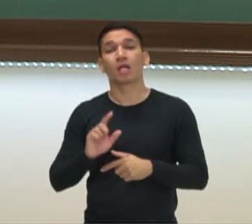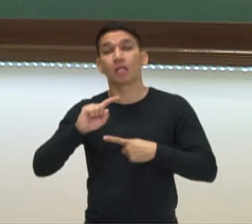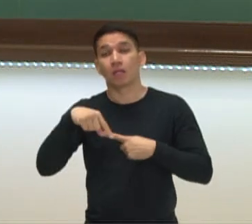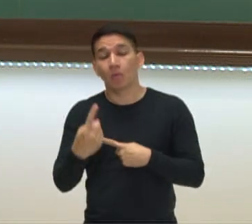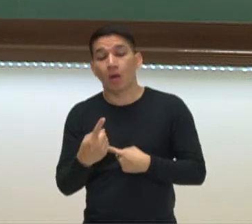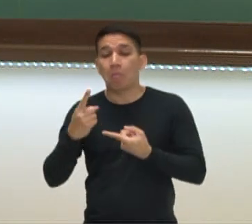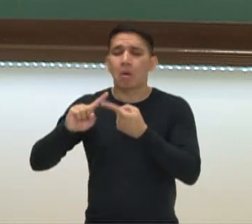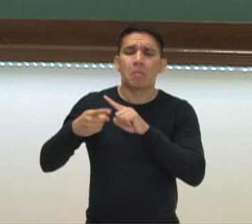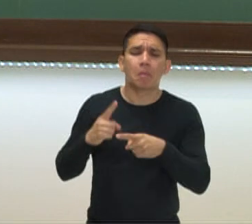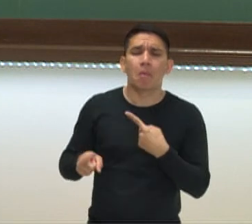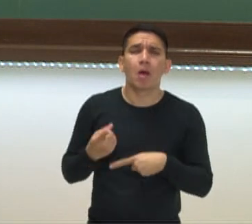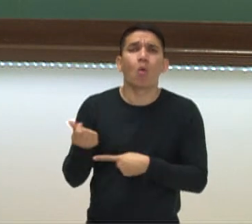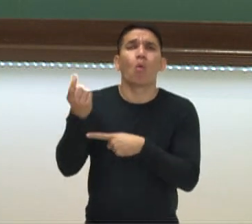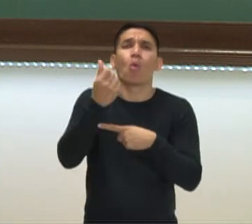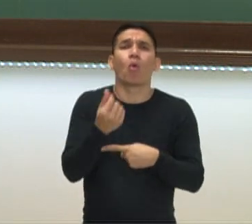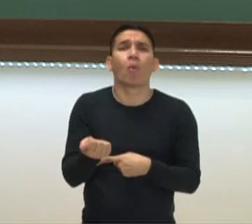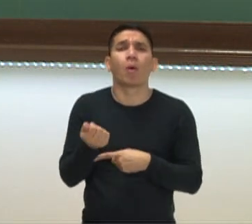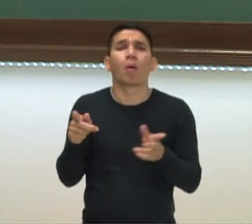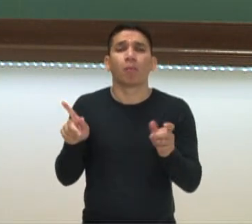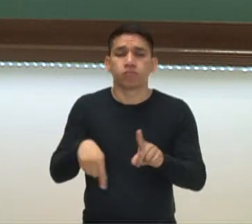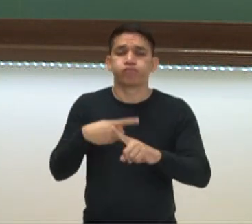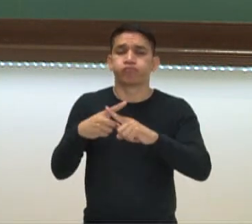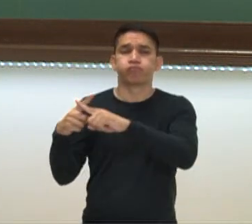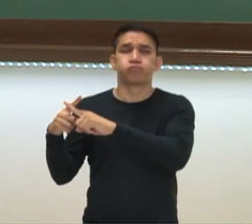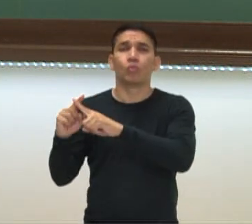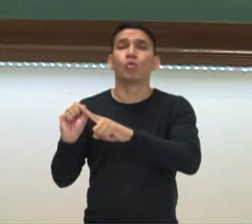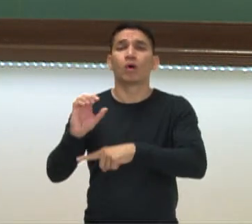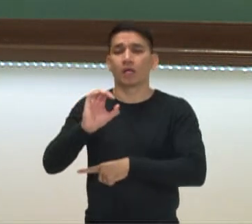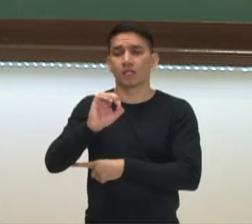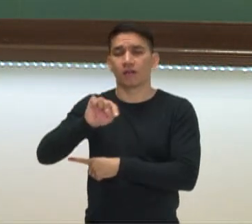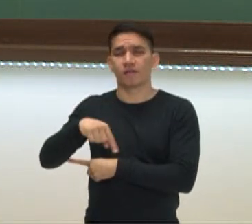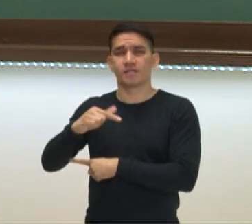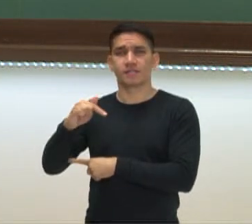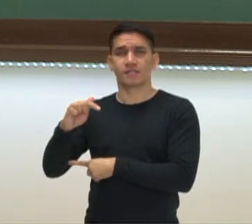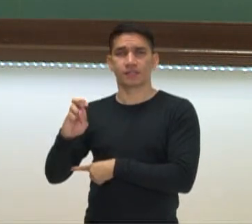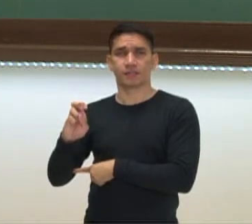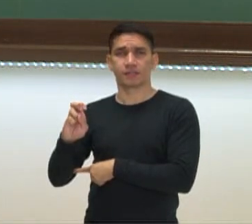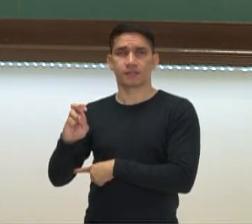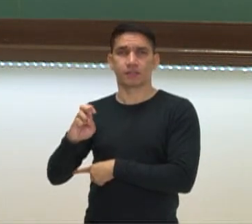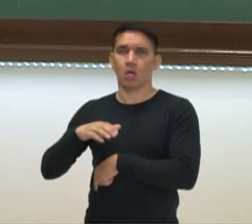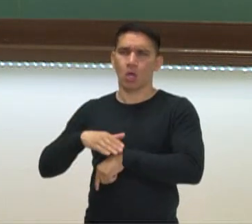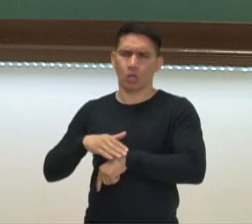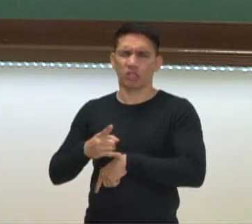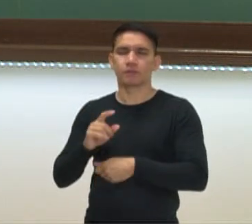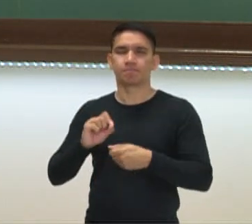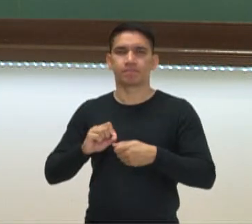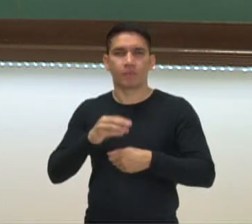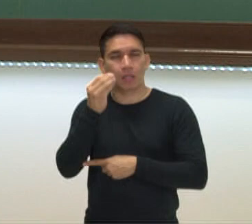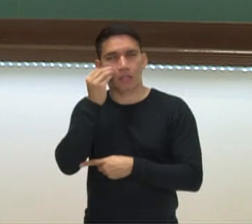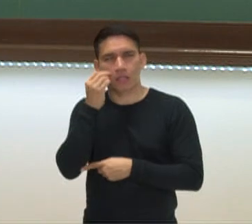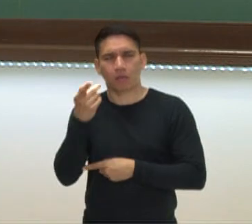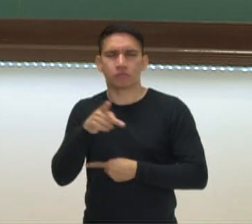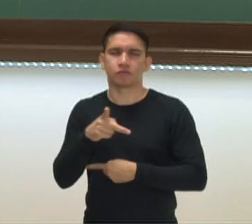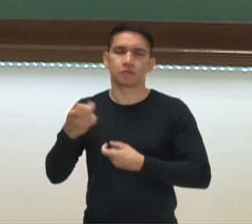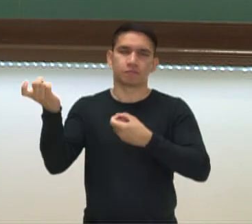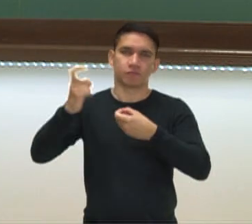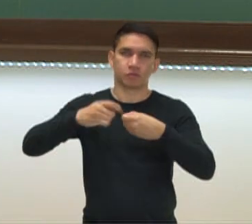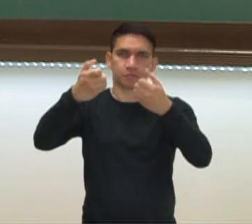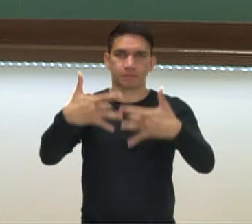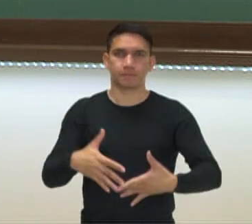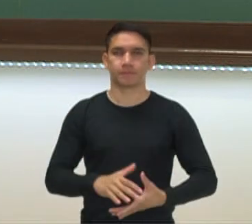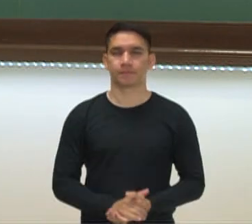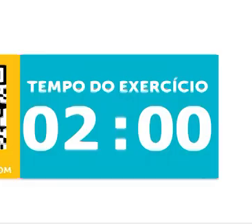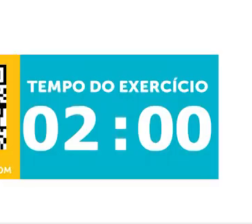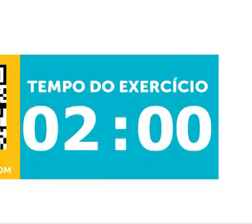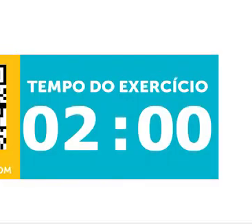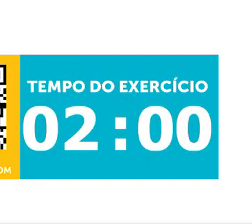com a tarifa, que é 75 centavos por kWh, tá? Tenta fazer aí, o professor já volta para explicar essa questão para